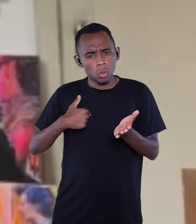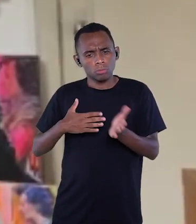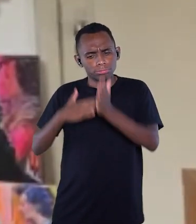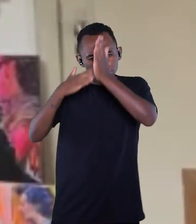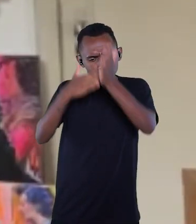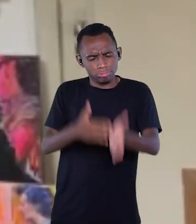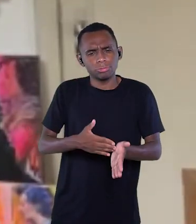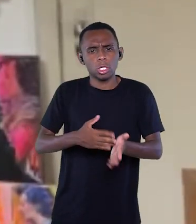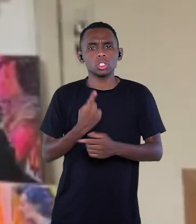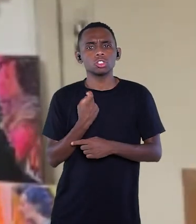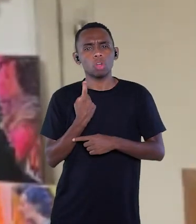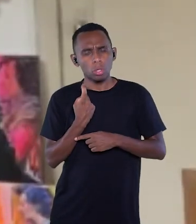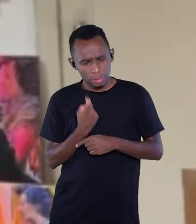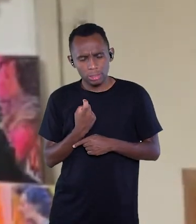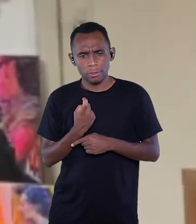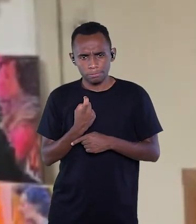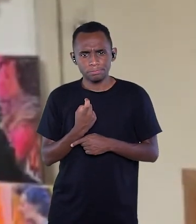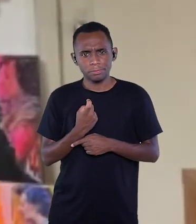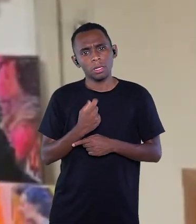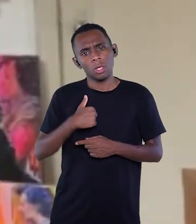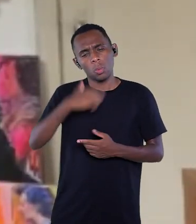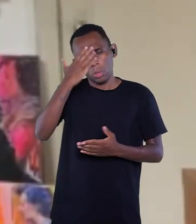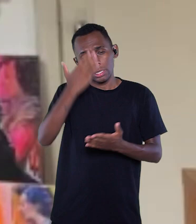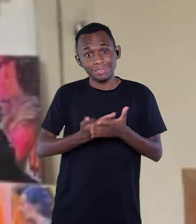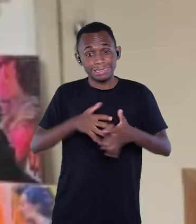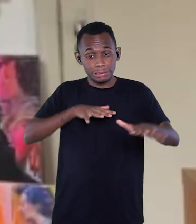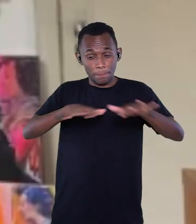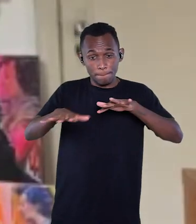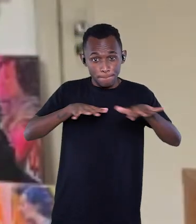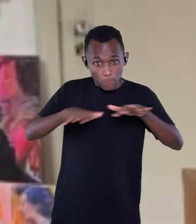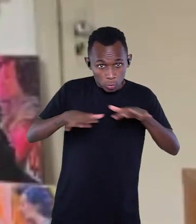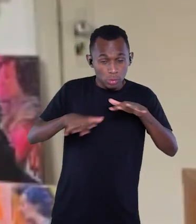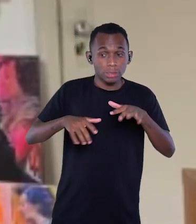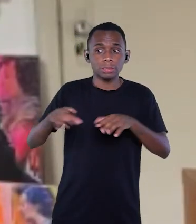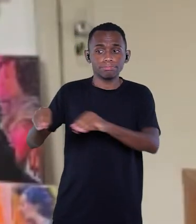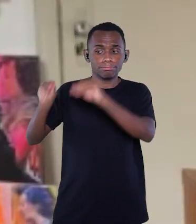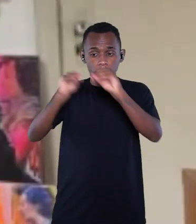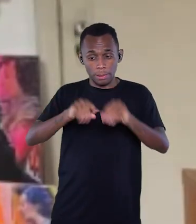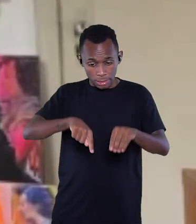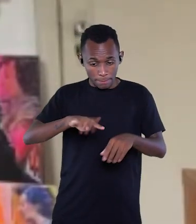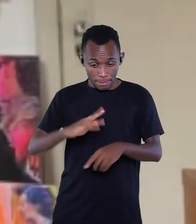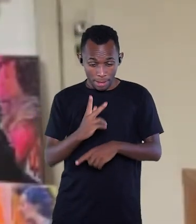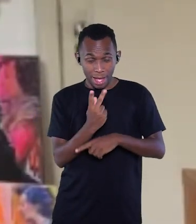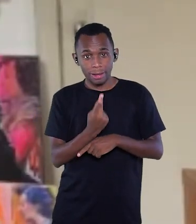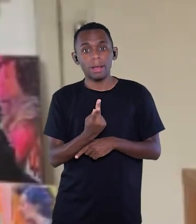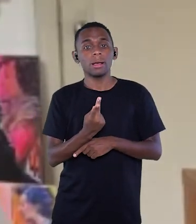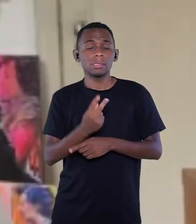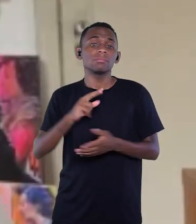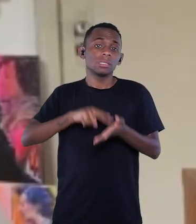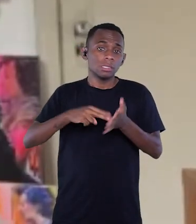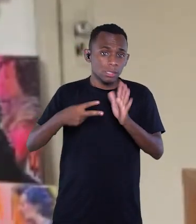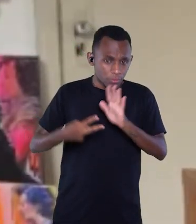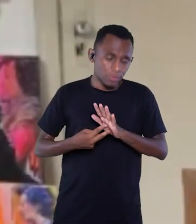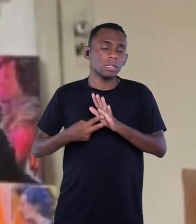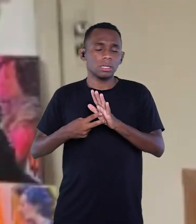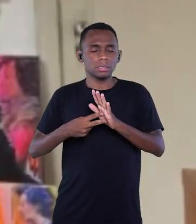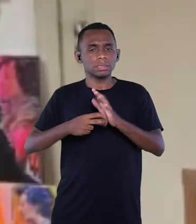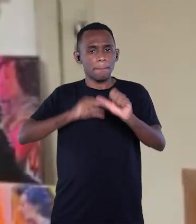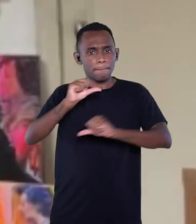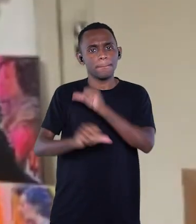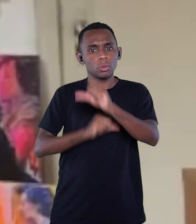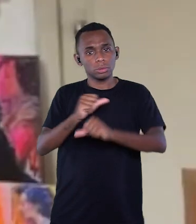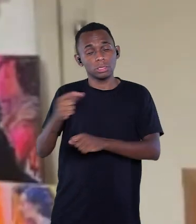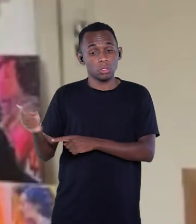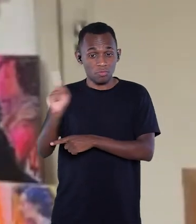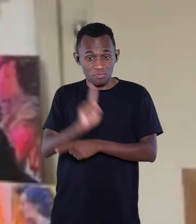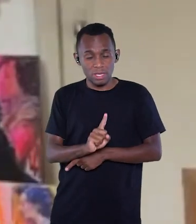atrás sozinha, assim, acho que esse movimento de vir para Belo Horizonte foi um pouco dentro nesse esquema, né? Eu vim para